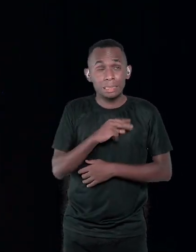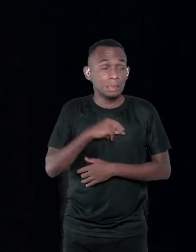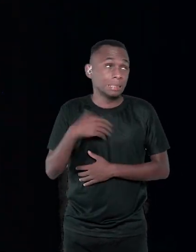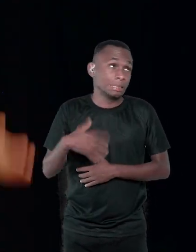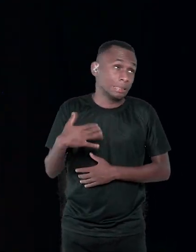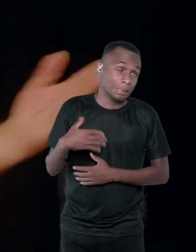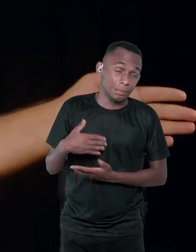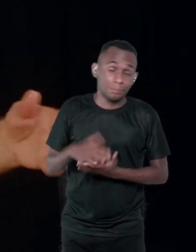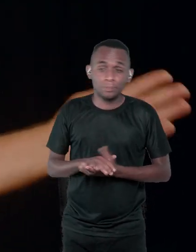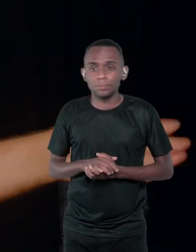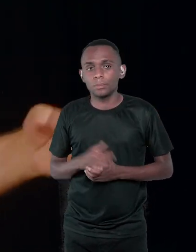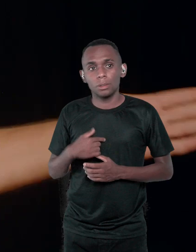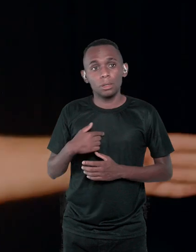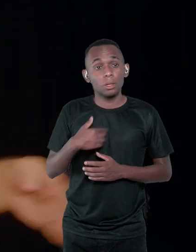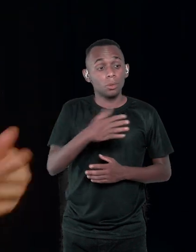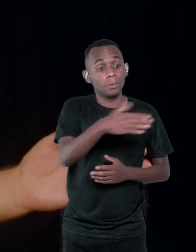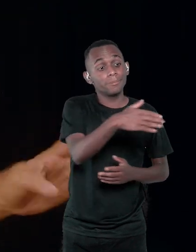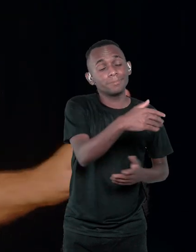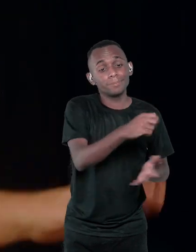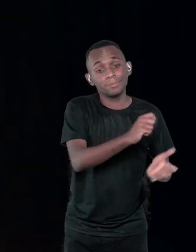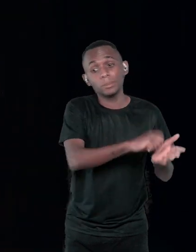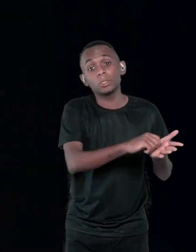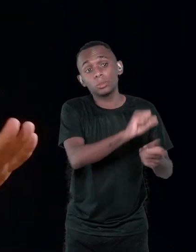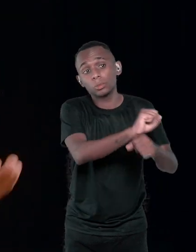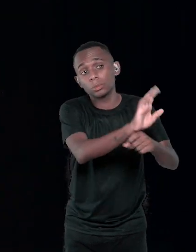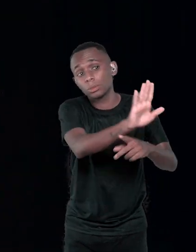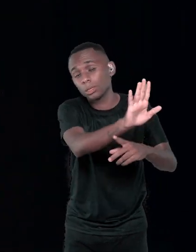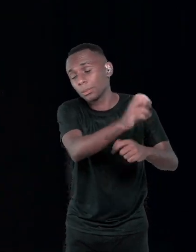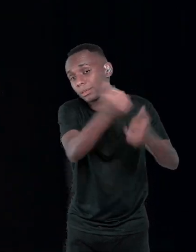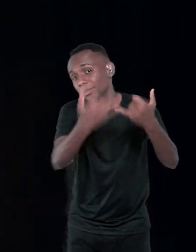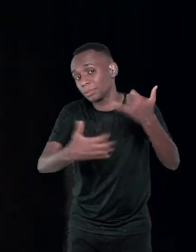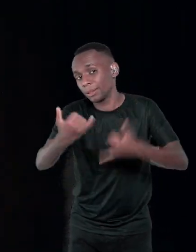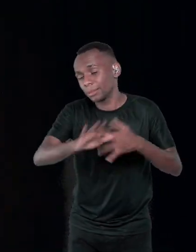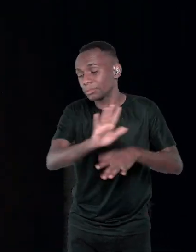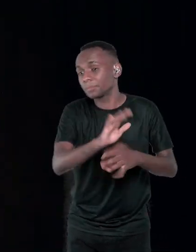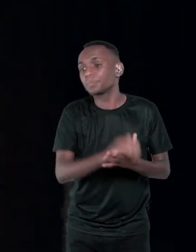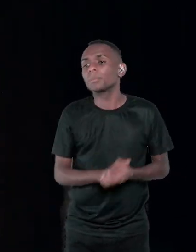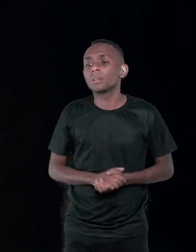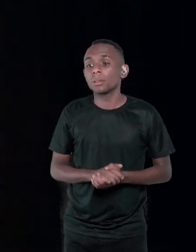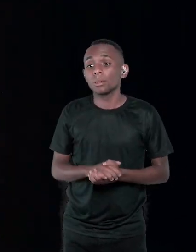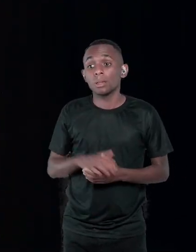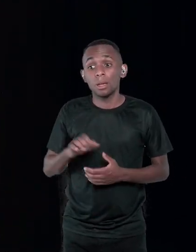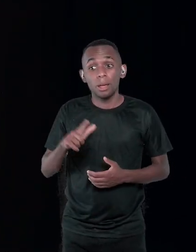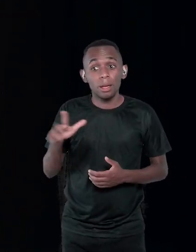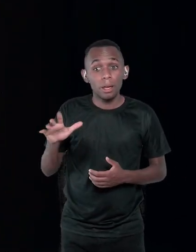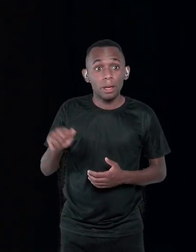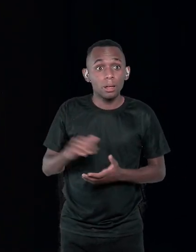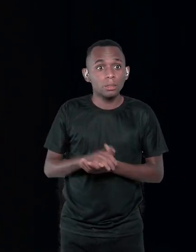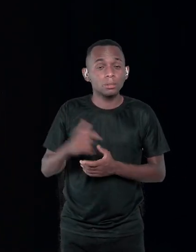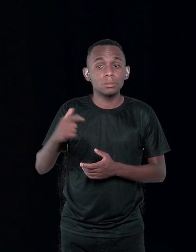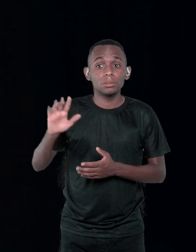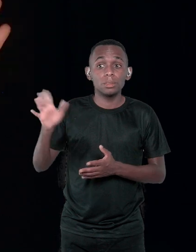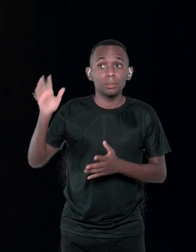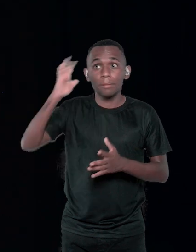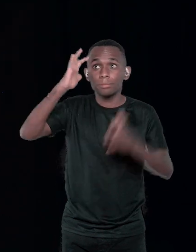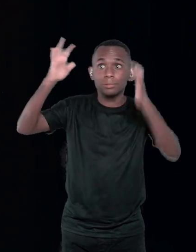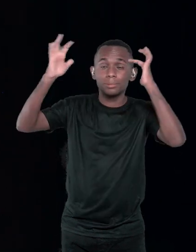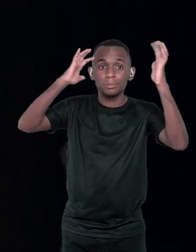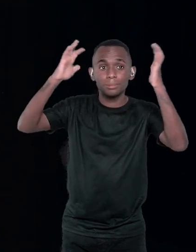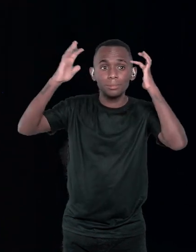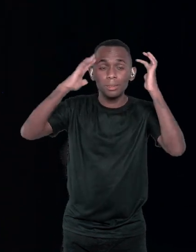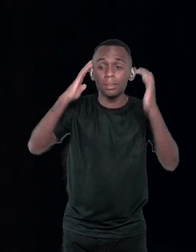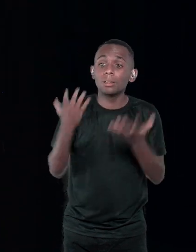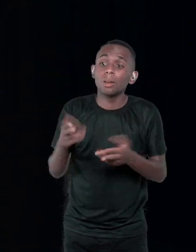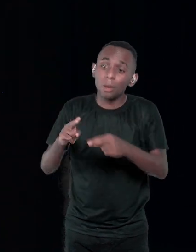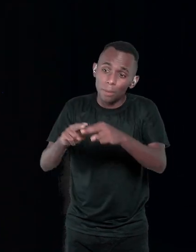lá vem, né? E eu com a próxima pessoa ali, só um minutinho, está acabando aqui e tal. Aí eu falei, Elsa já está viajando, a cabeça dela estava lá. Aí a